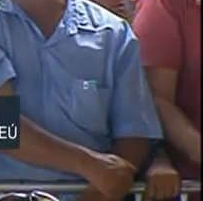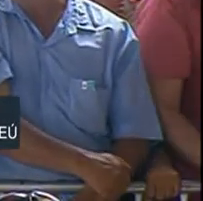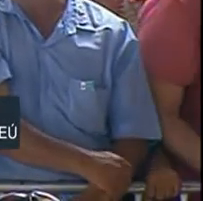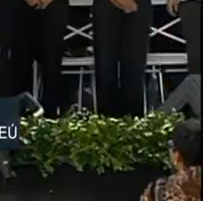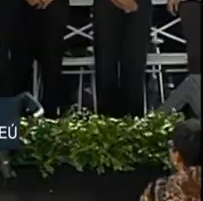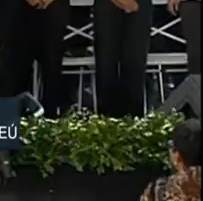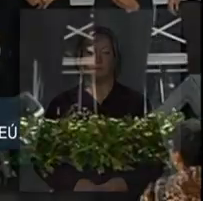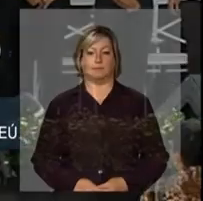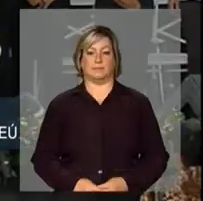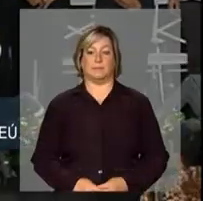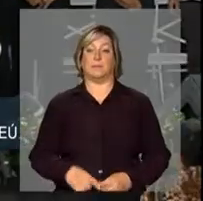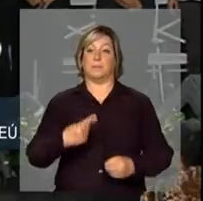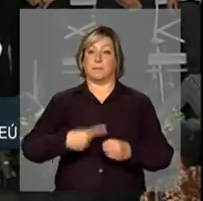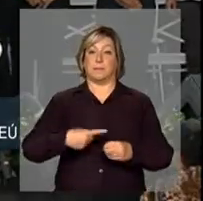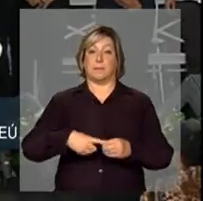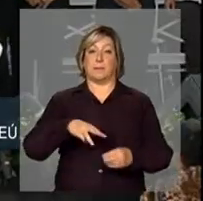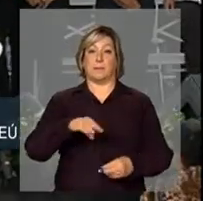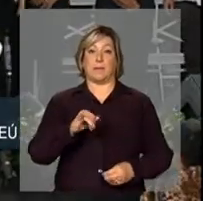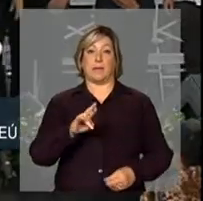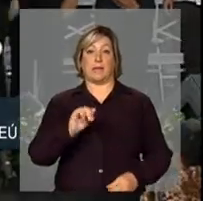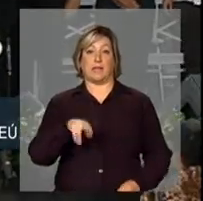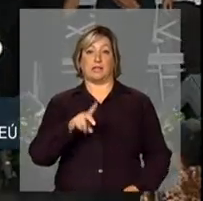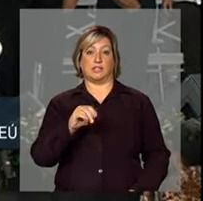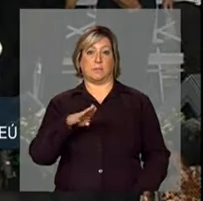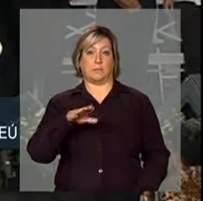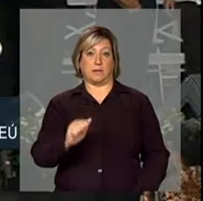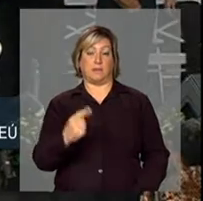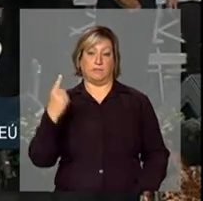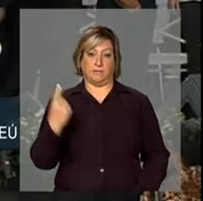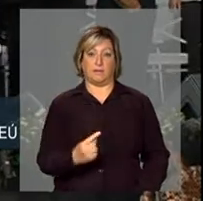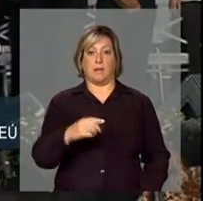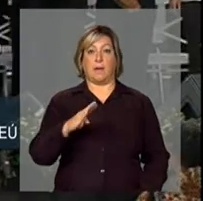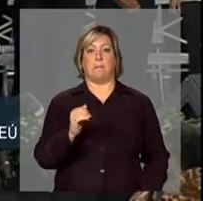De Mirandiba, Bartolomeu Barros.